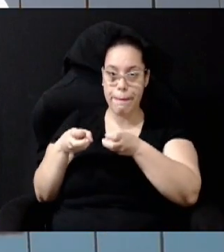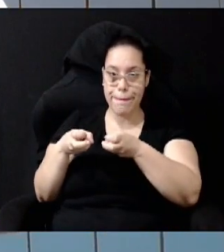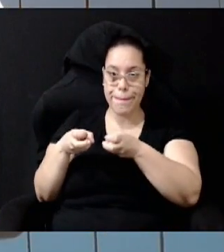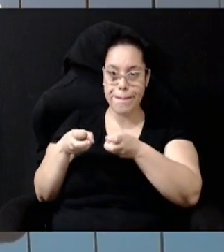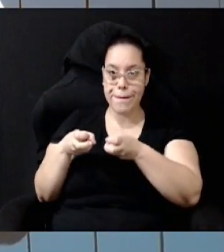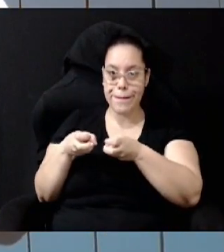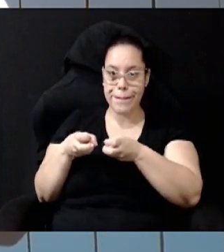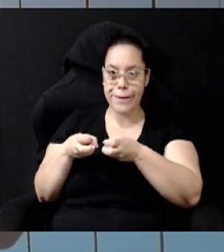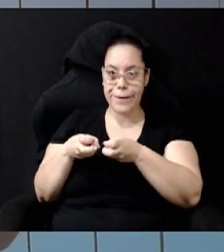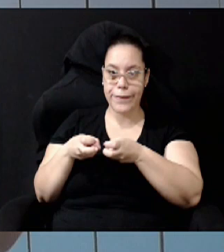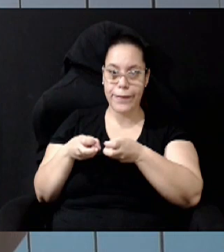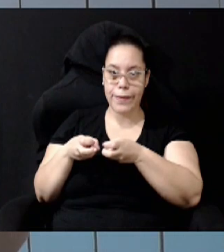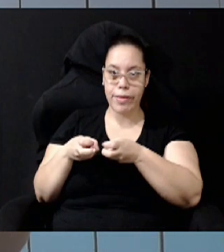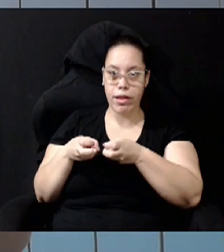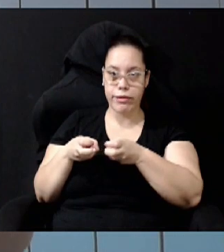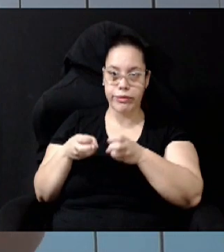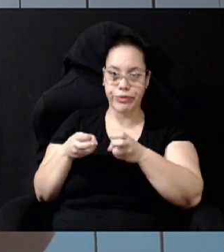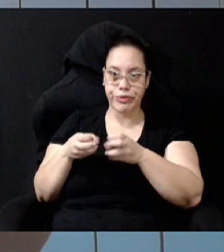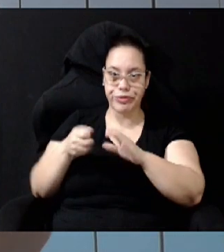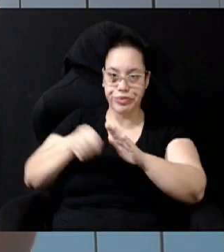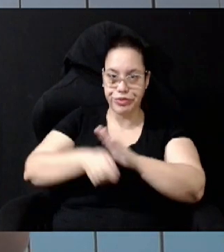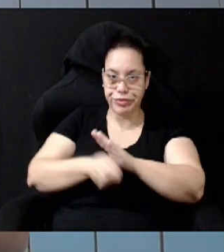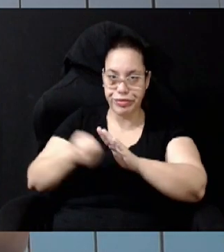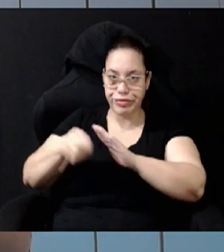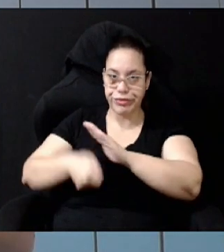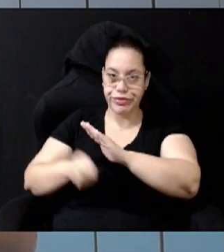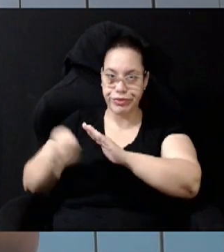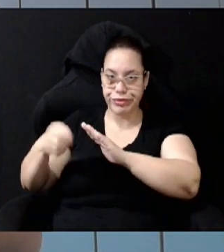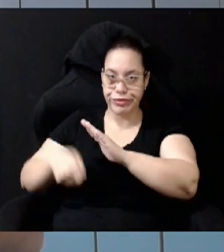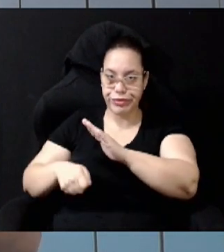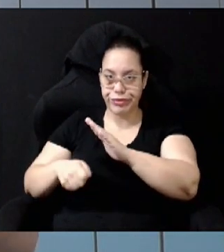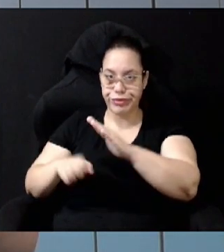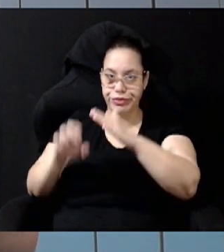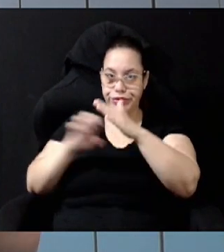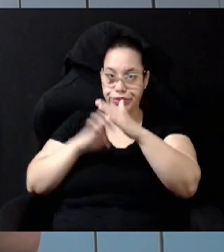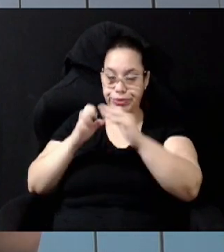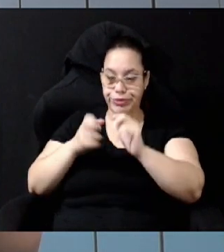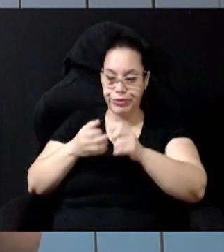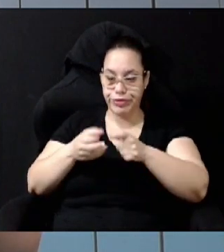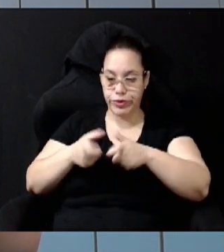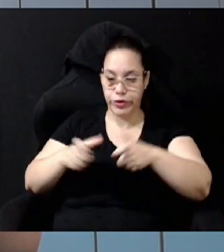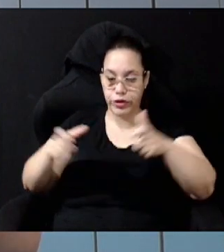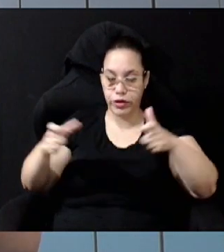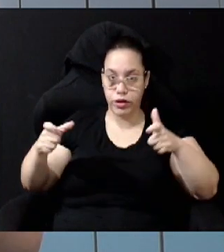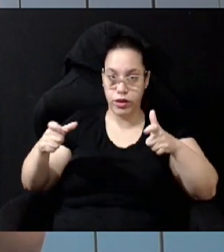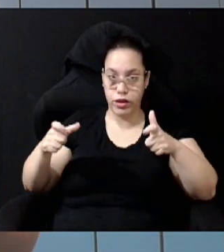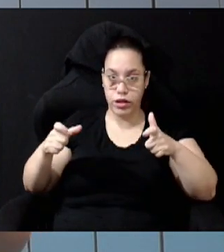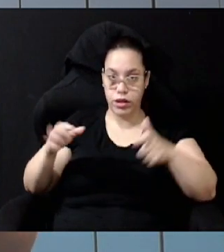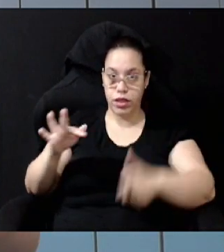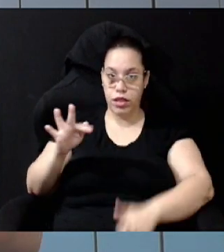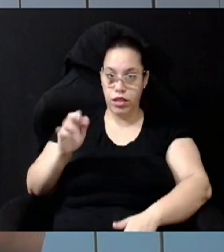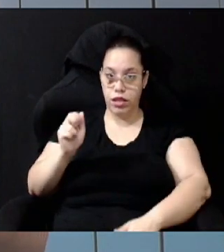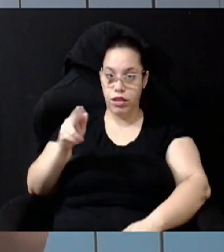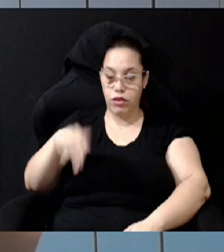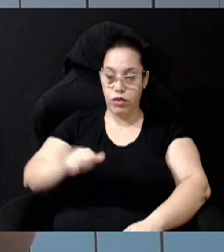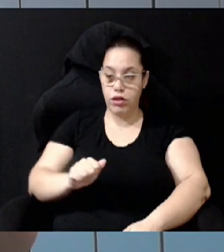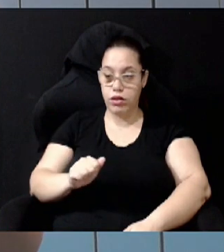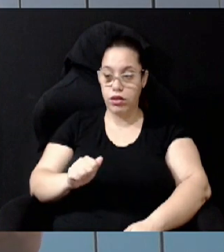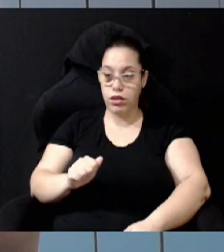a implantação de alguns empreendimentos, alguns loteamentos grandes, o deslocamento da fauna, entende?